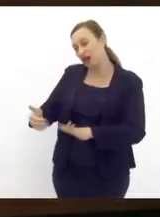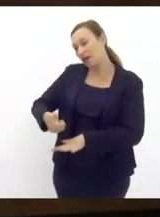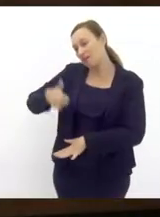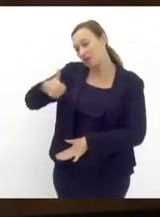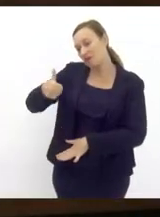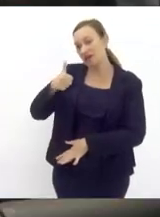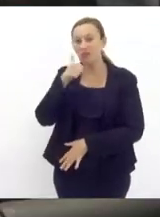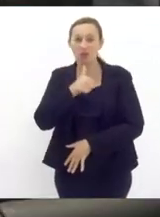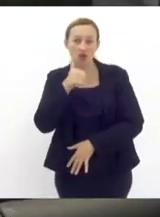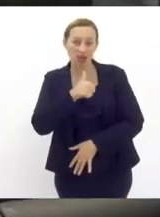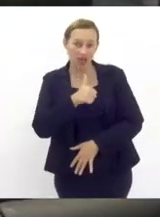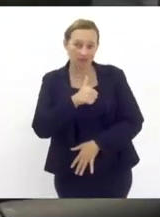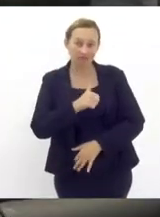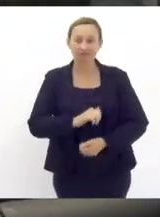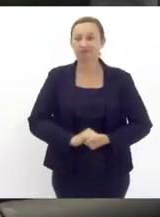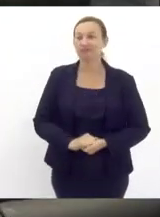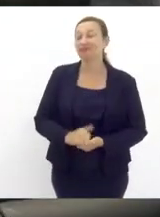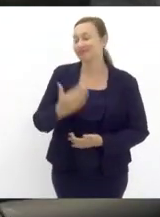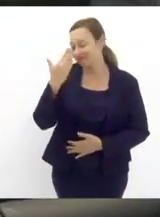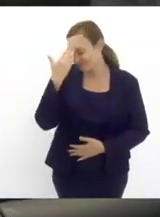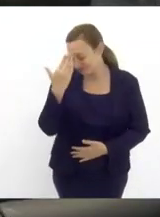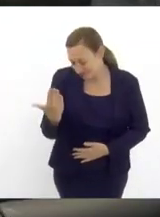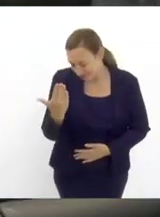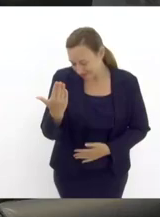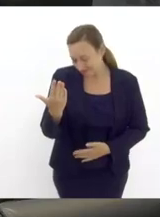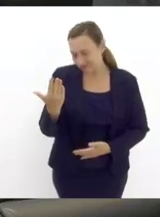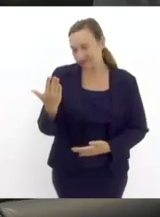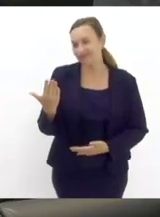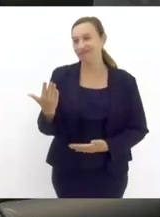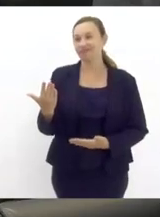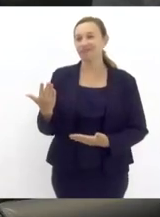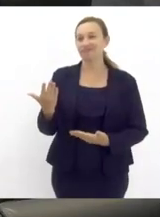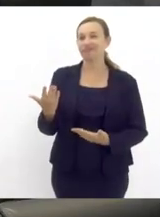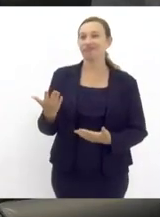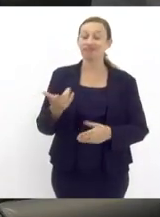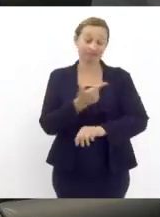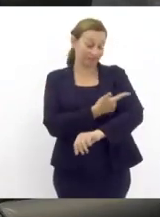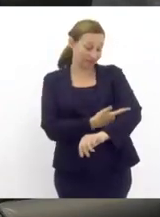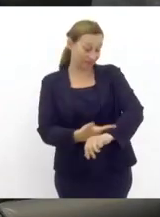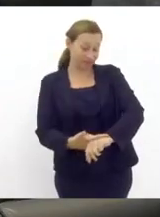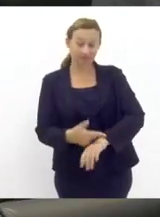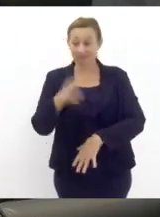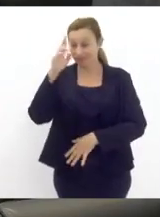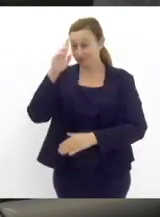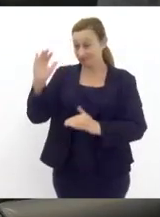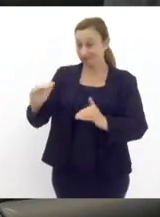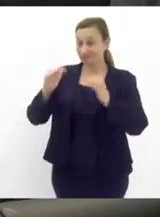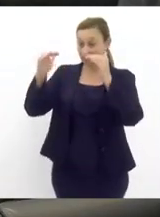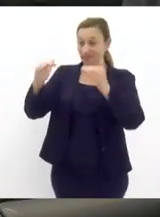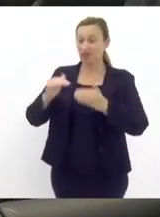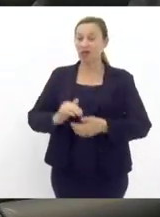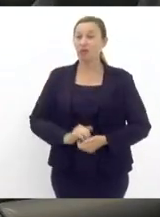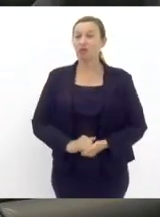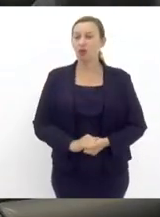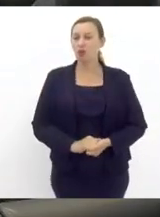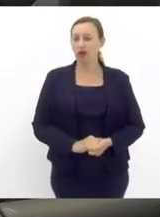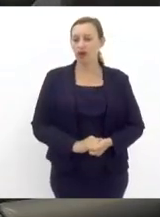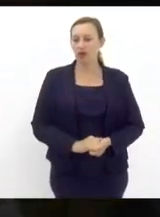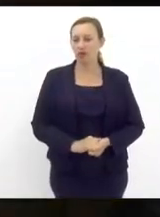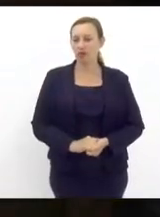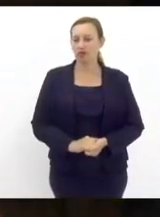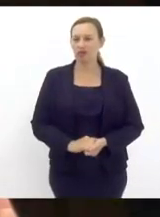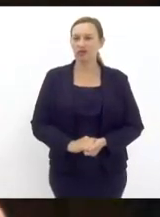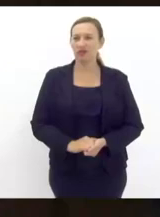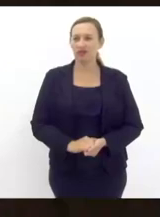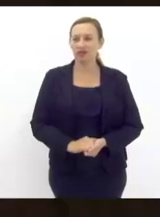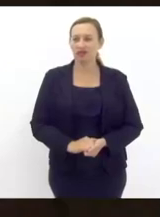na minha frente agradeço a cordialidade de vossa excelência o presidente esse tempo trazendo